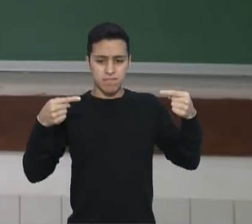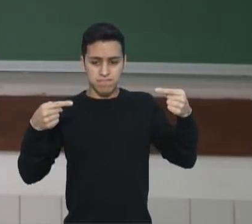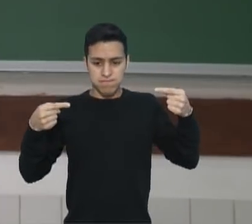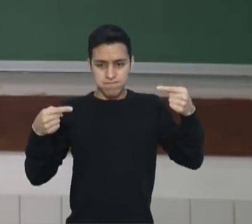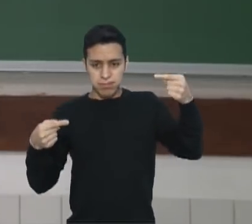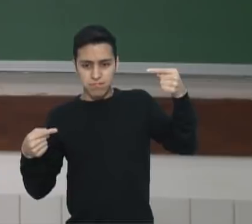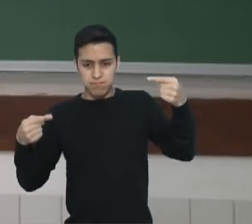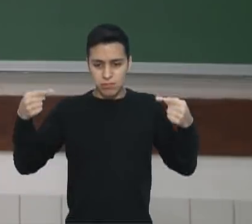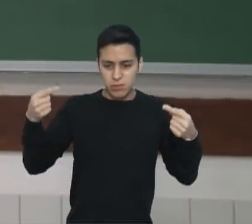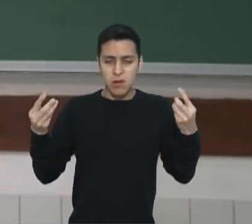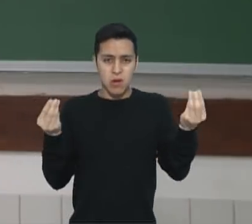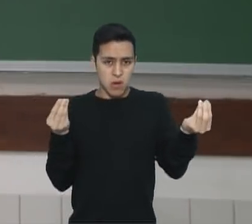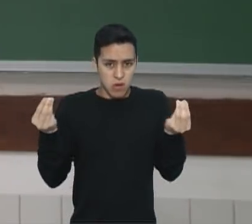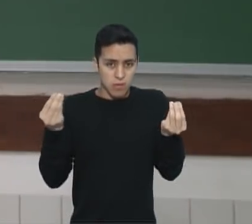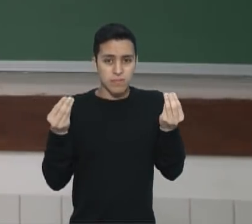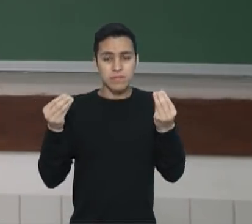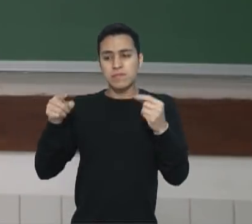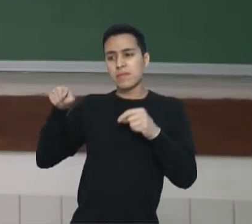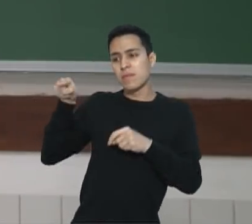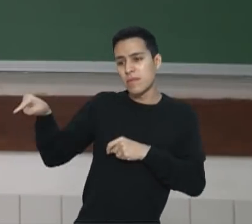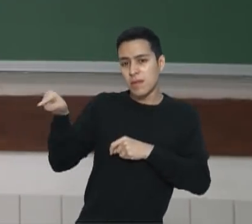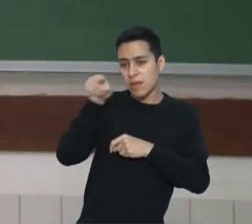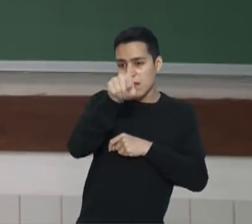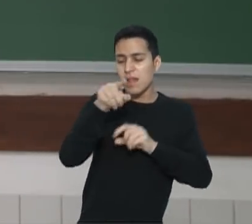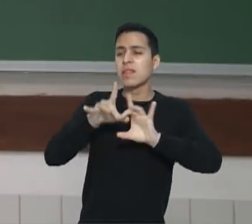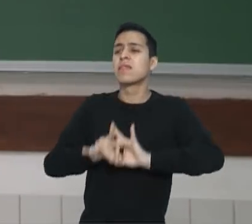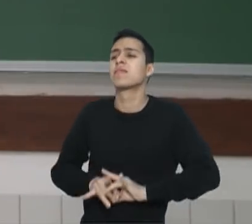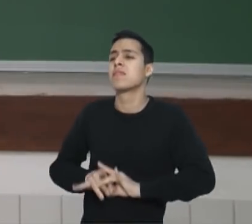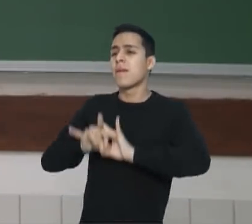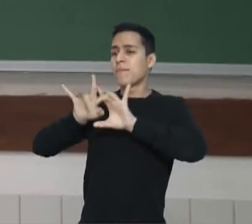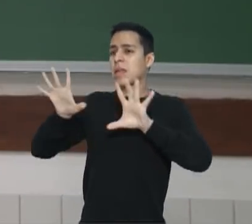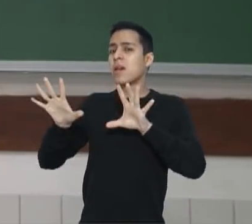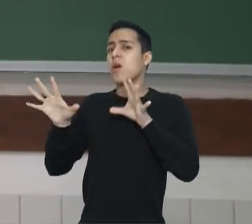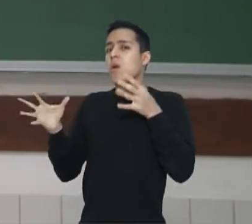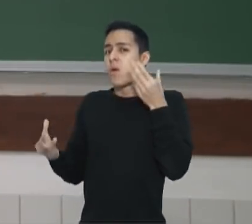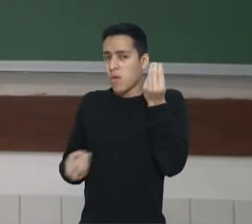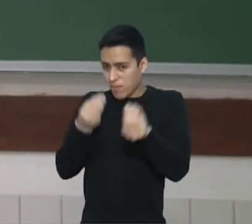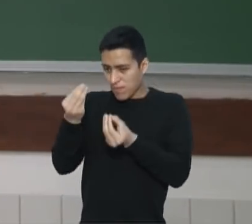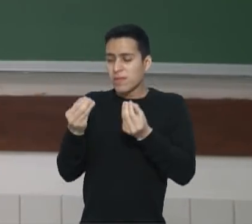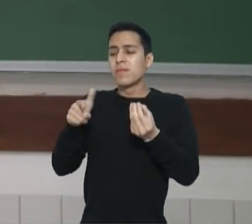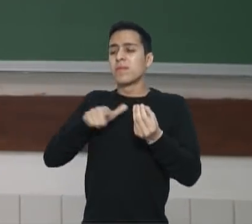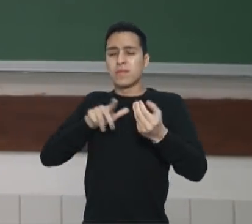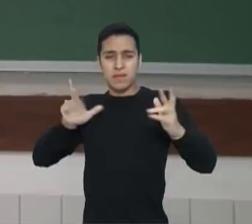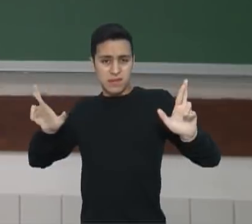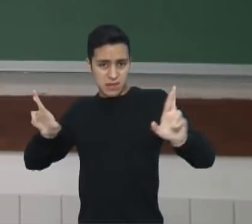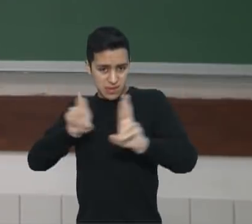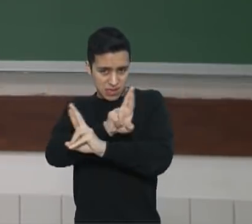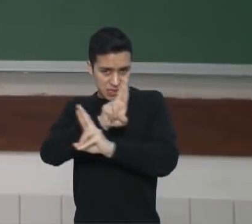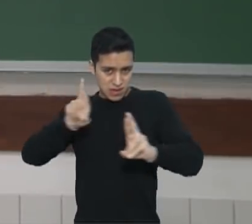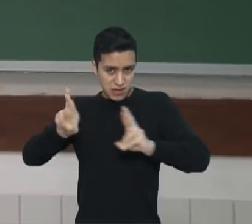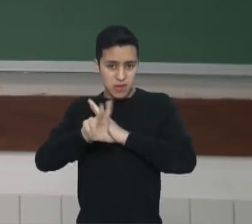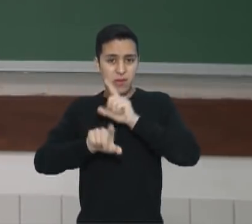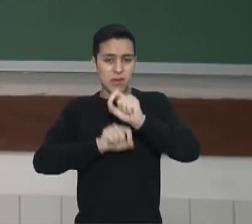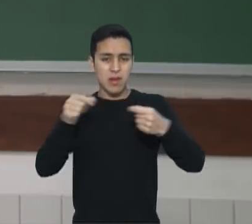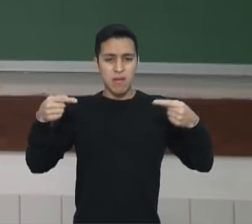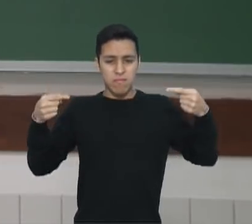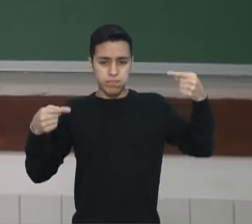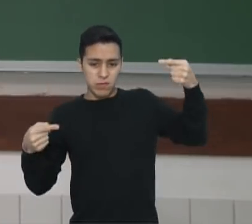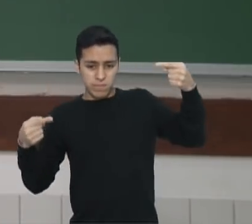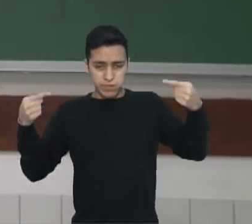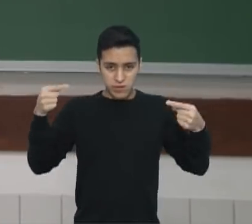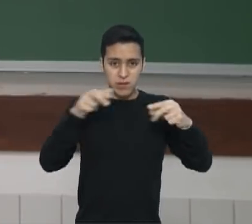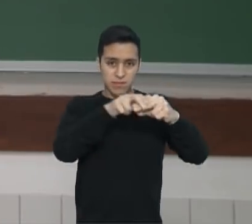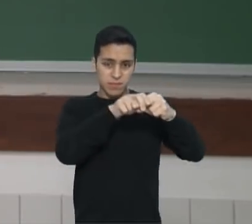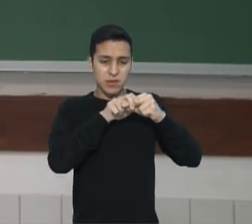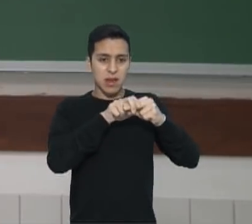As independências na Ásia e na África estão também localizadas entre os conflitos